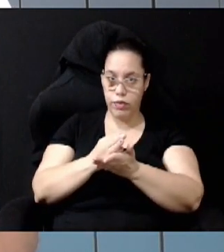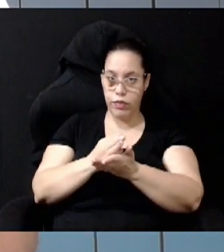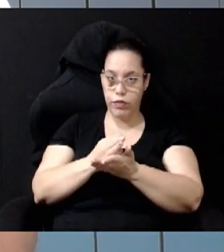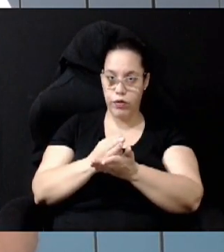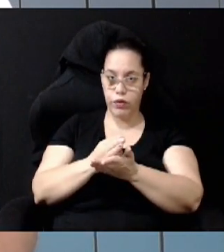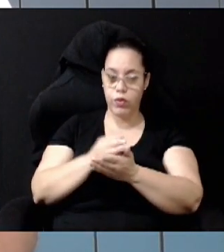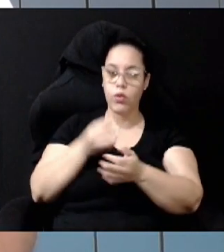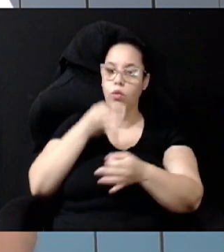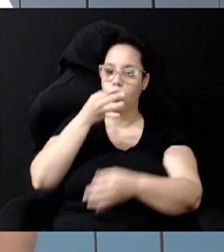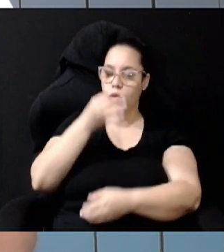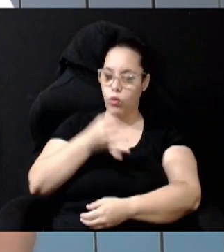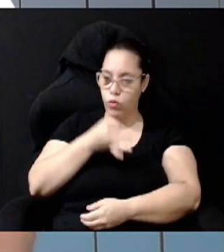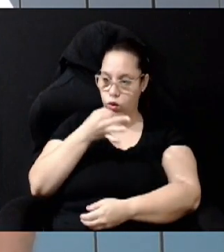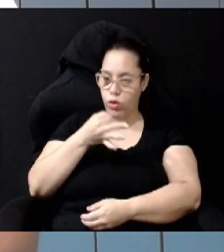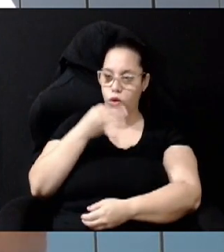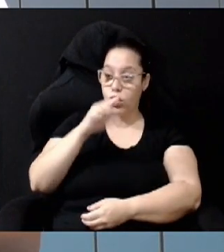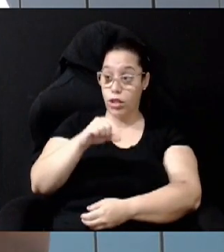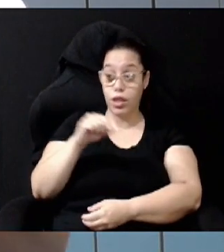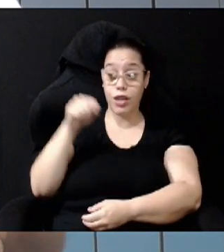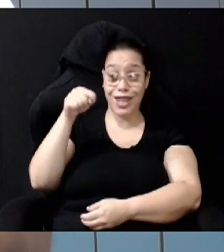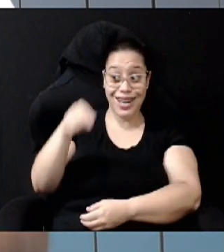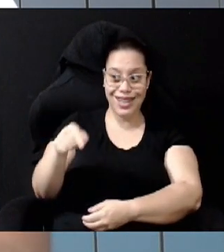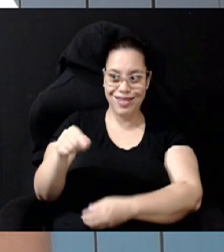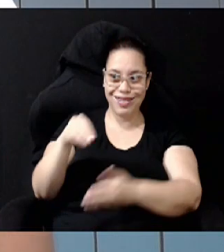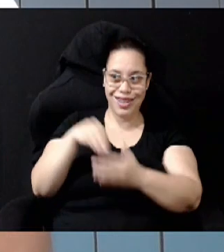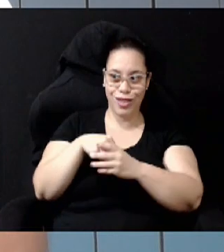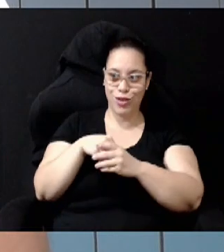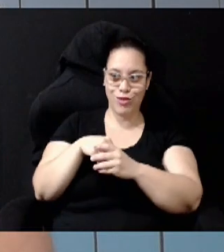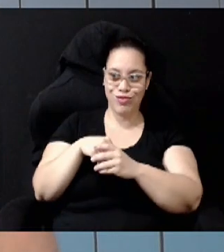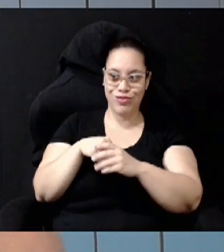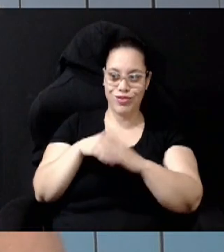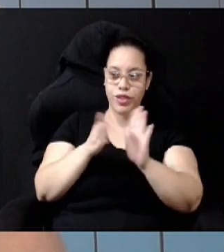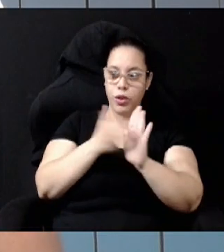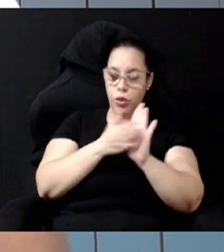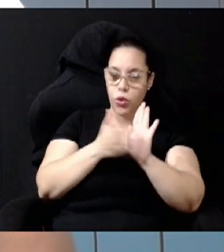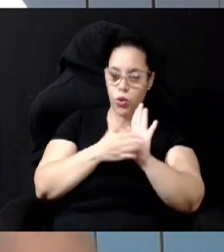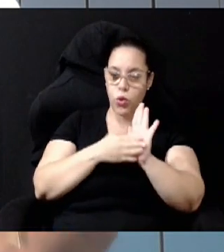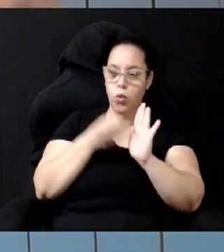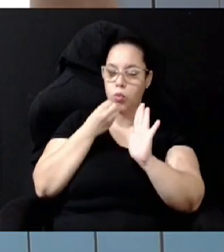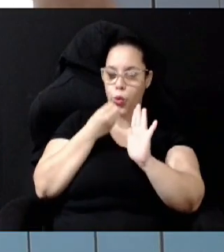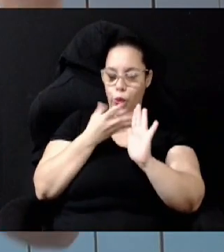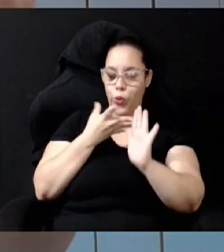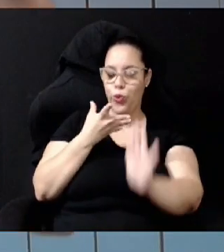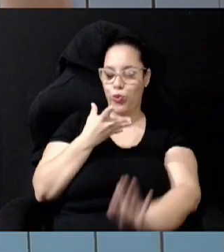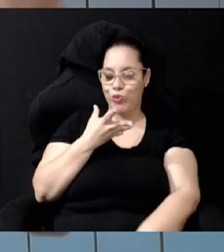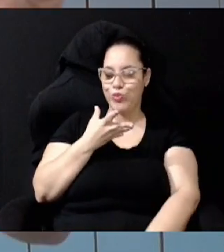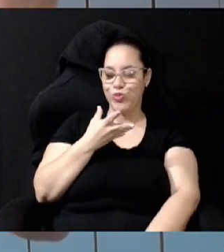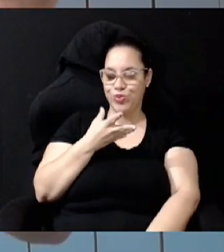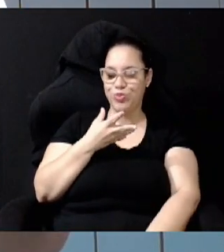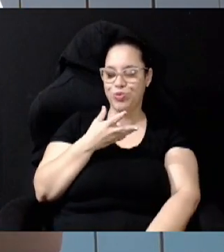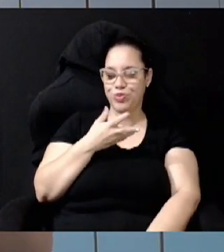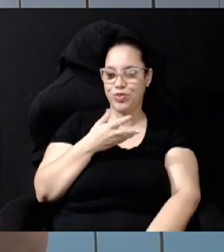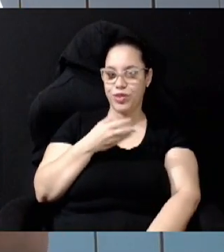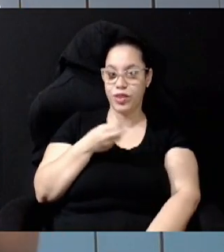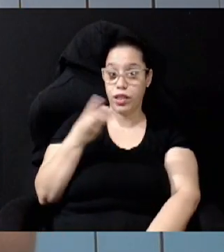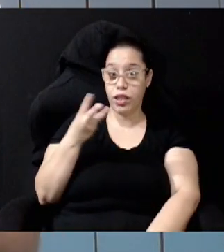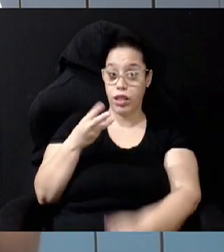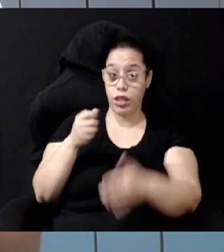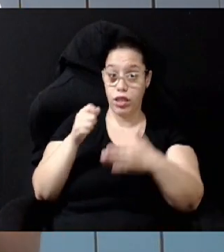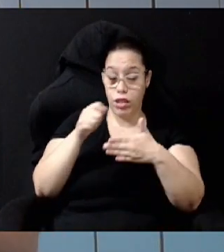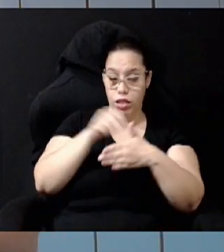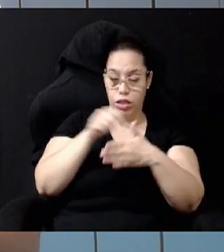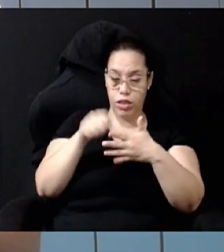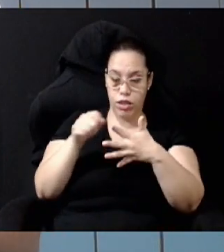já saíram dali, né? Muitas propostas bem interessantes já saíram dali, para as 3 esferas de governo, que é importante dizer